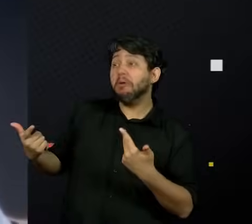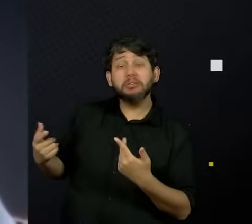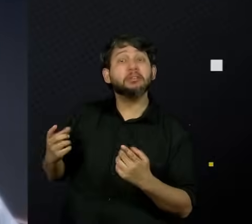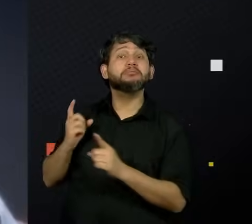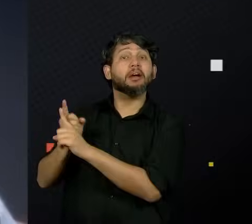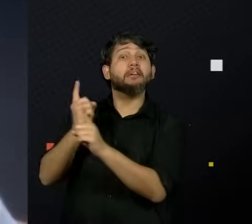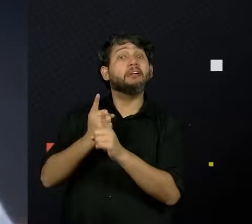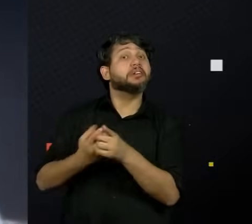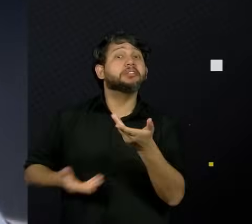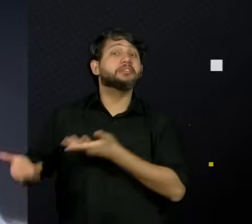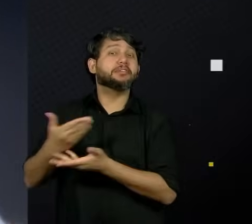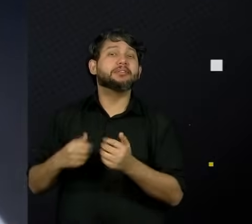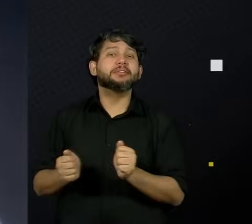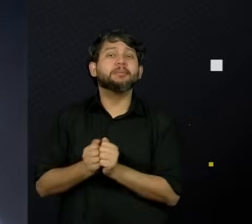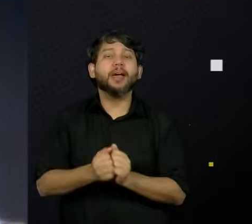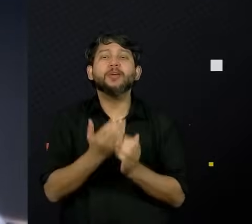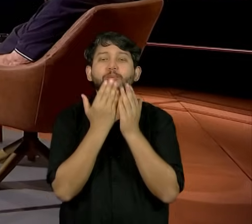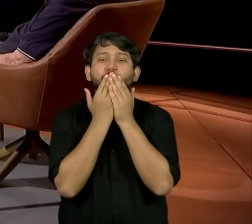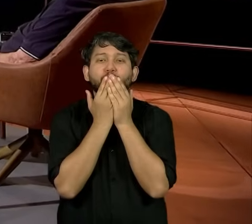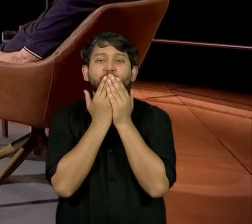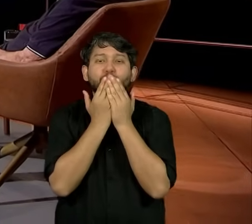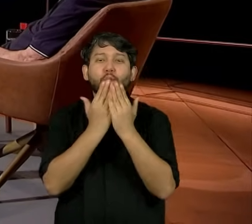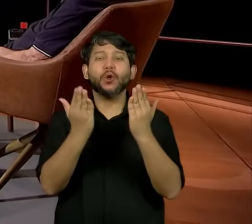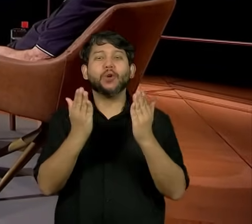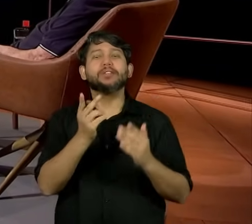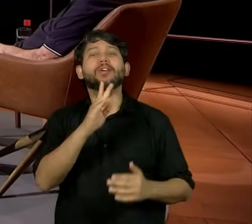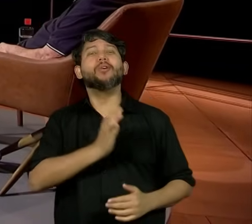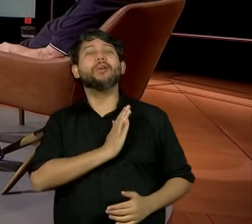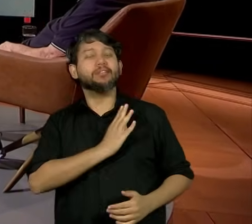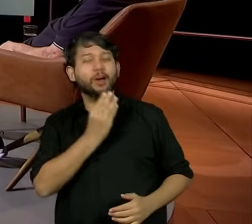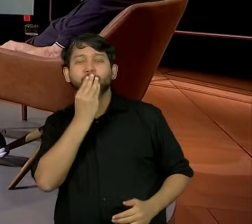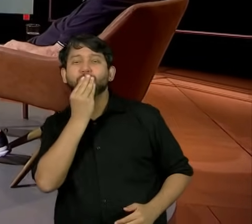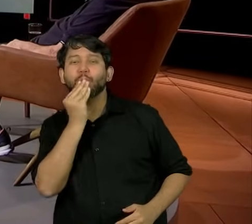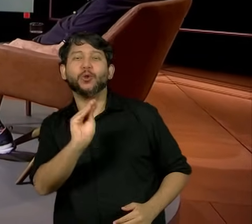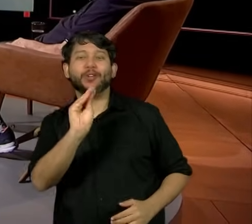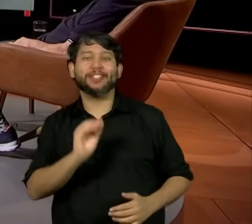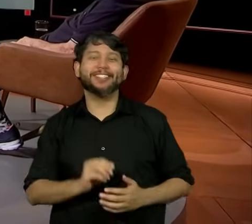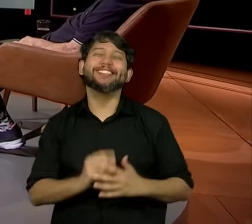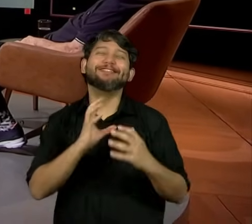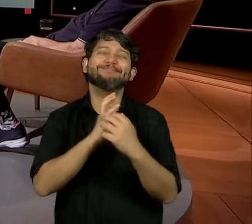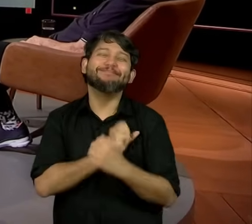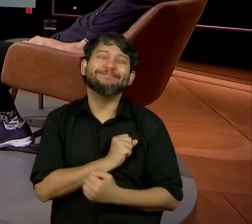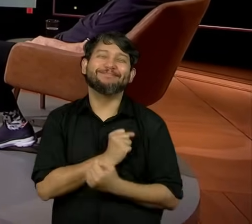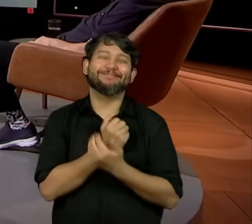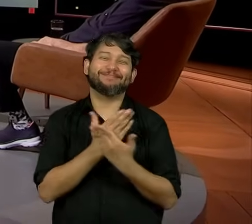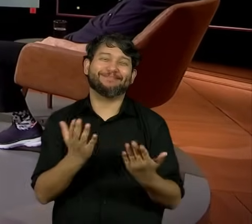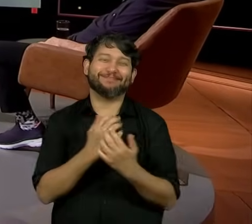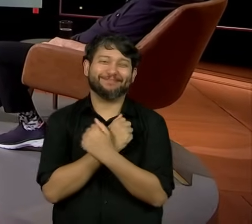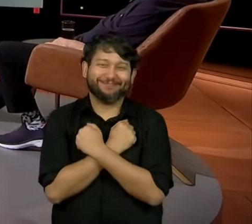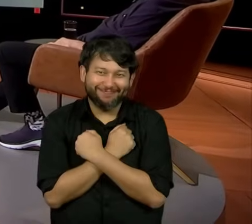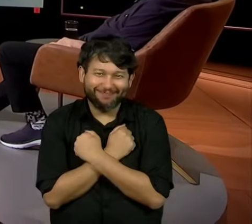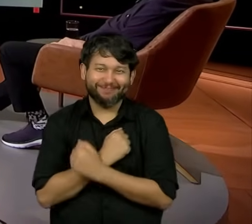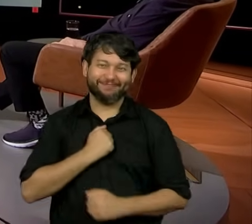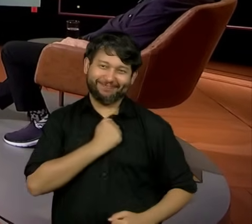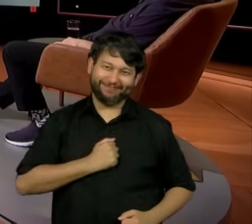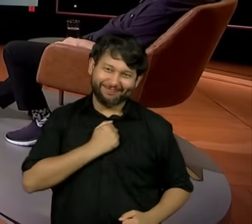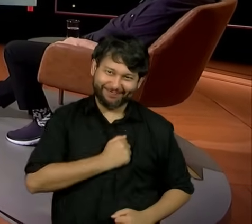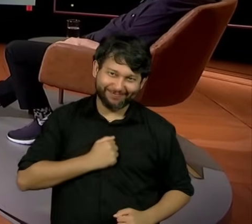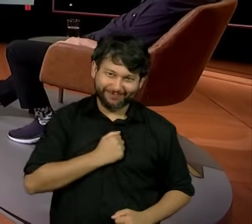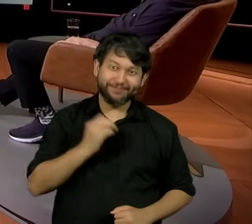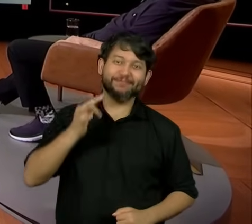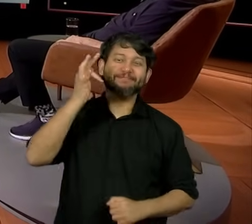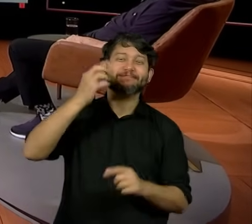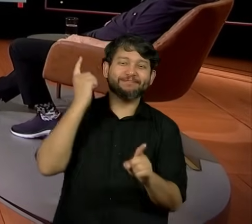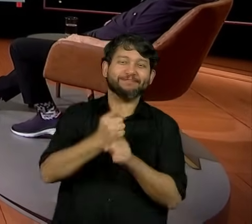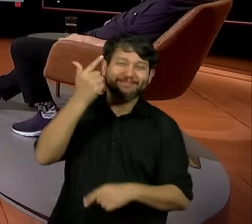por você. Ó, um beijo gigante no seu coração. Amo você, Jaque, e tenho muita saudade. Que a gente se